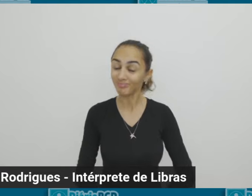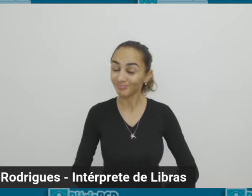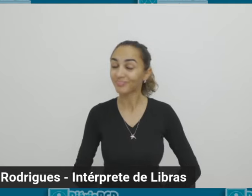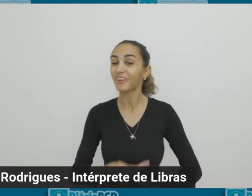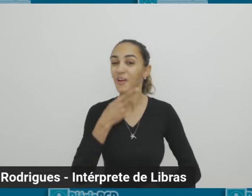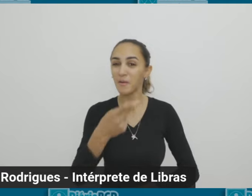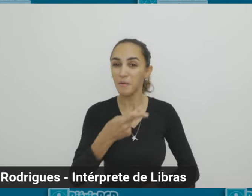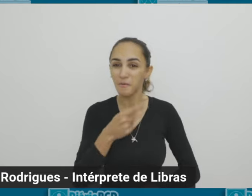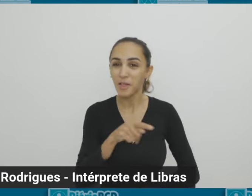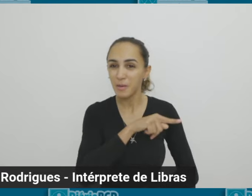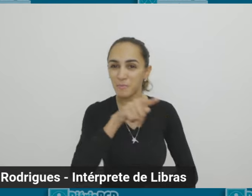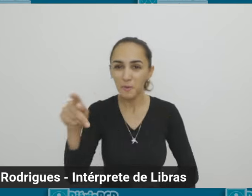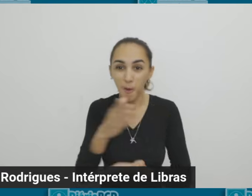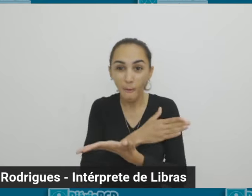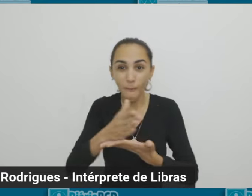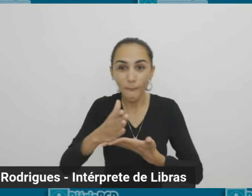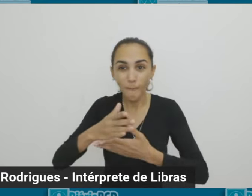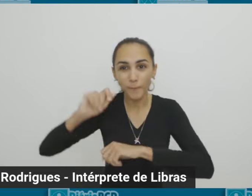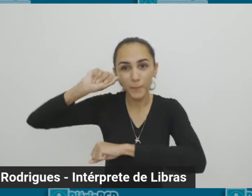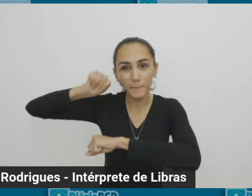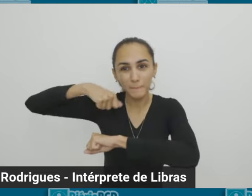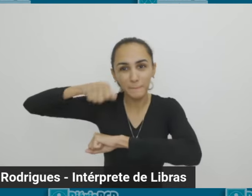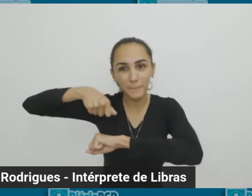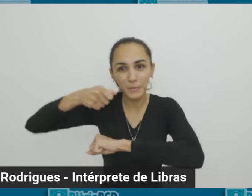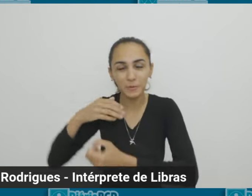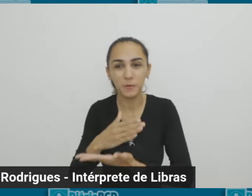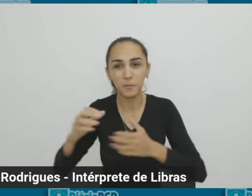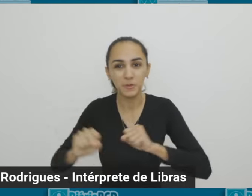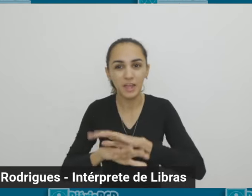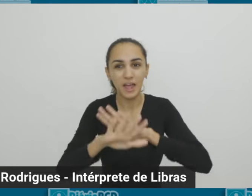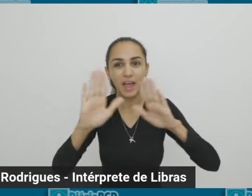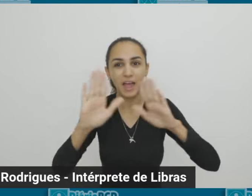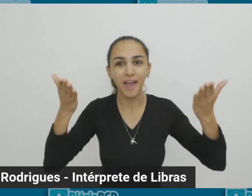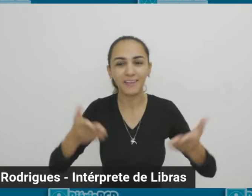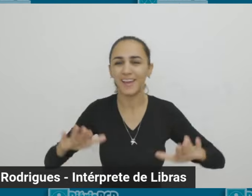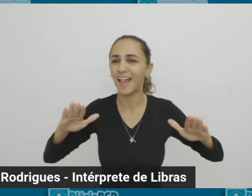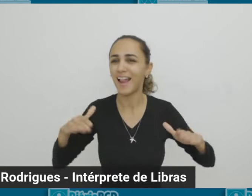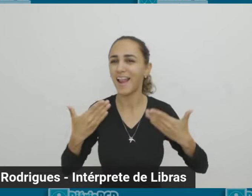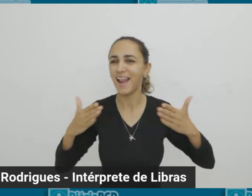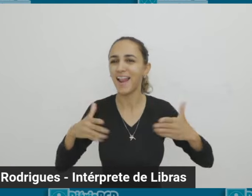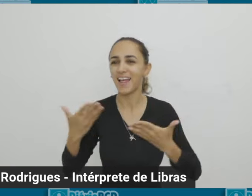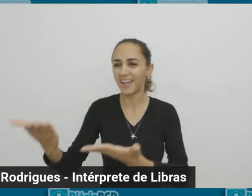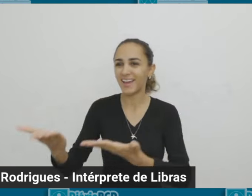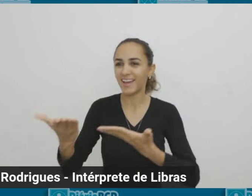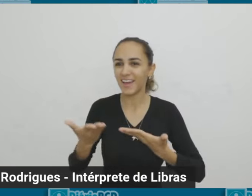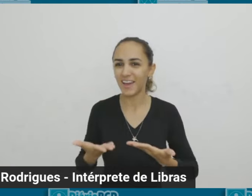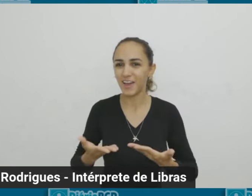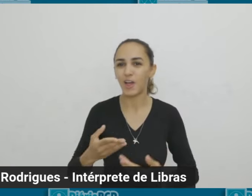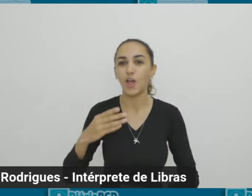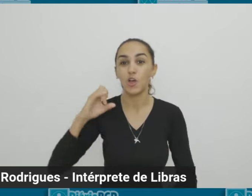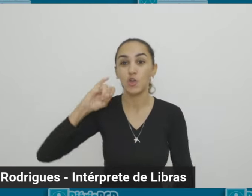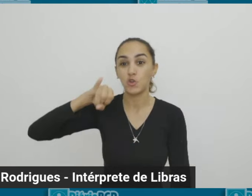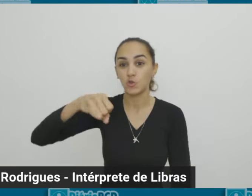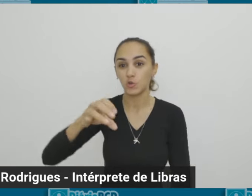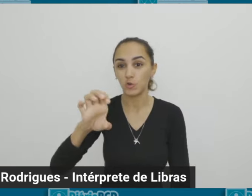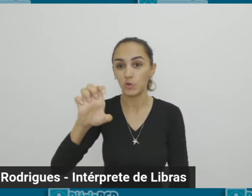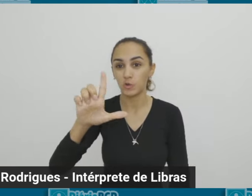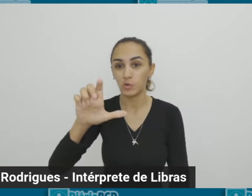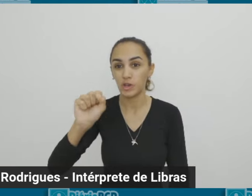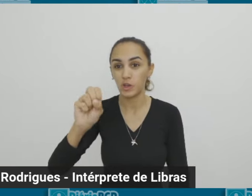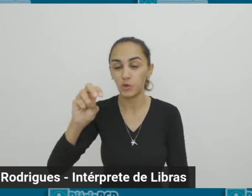na abertura do vídeo, na abertura da transmissão, nós temos aqui a alegria de estar recebendo o doutor Joelson Dias, a doutora